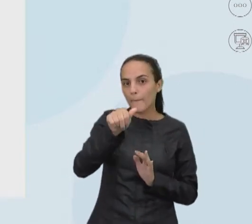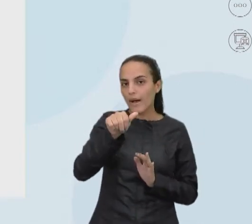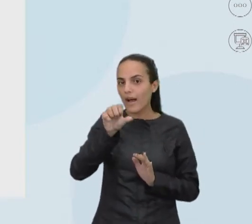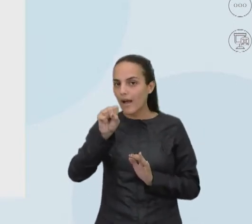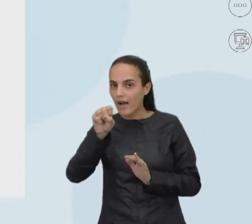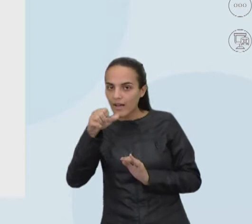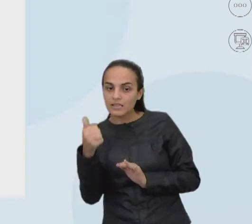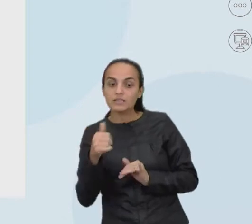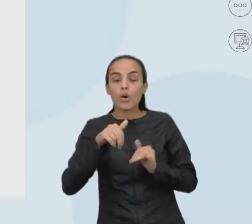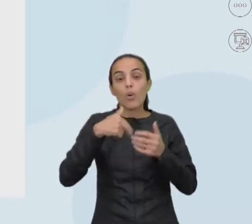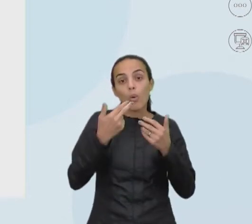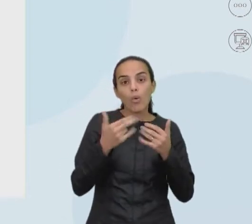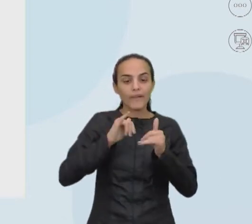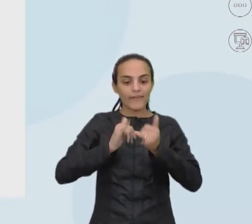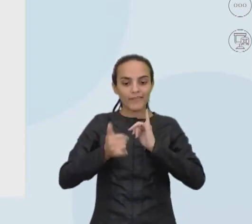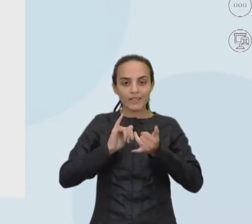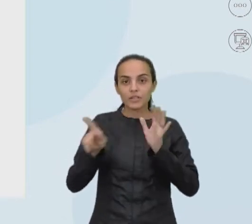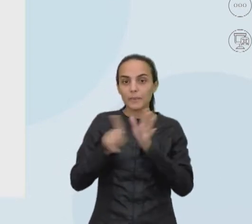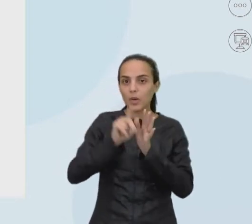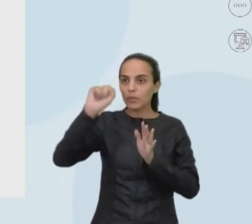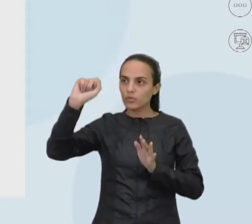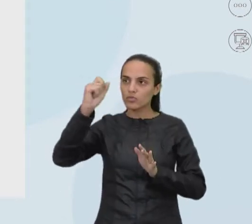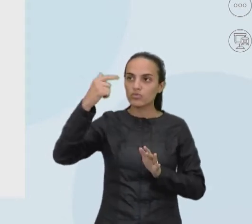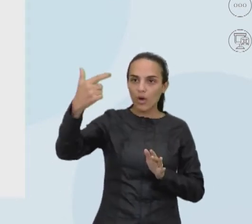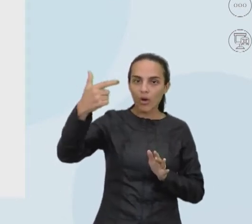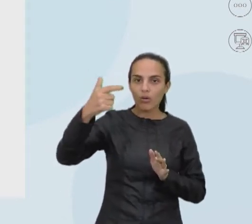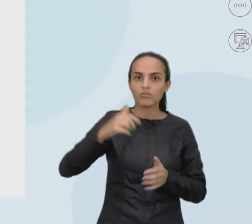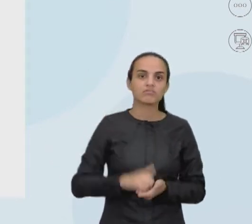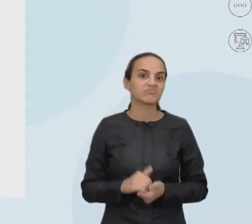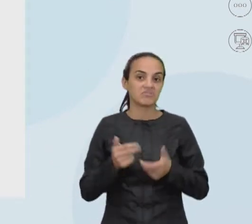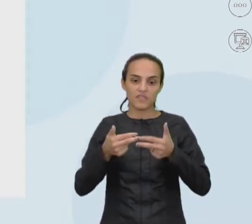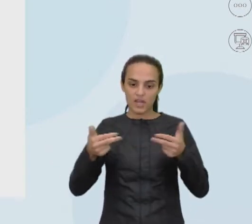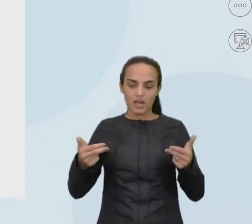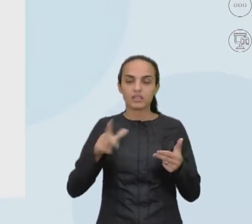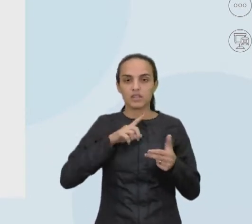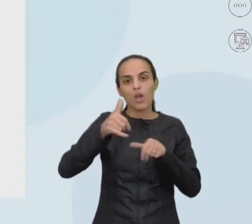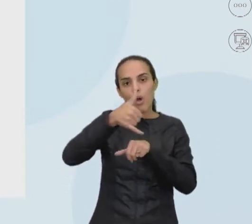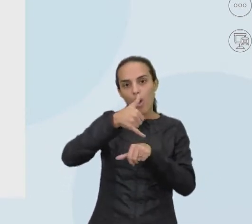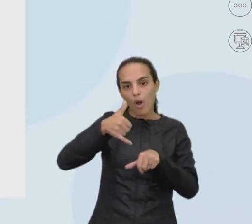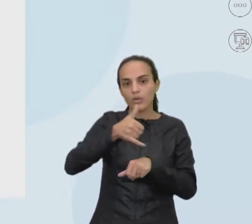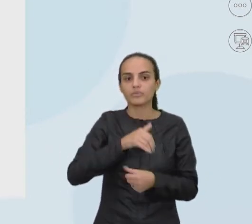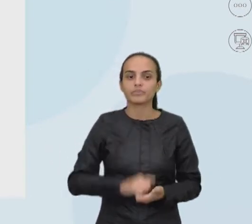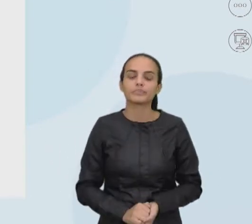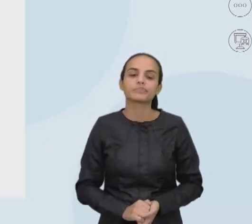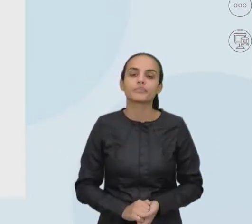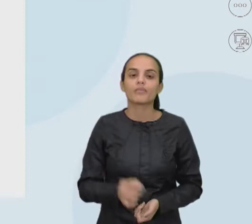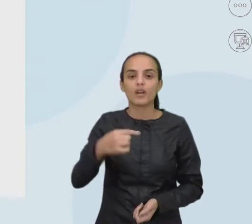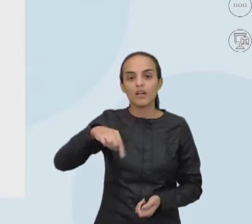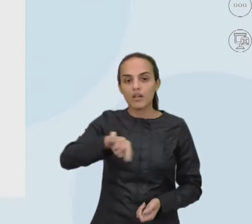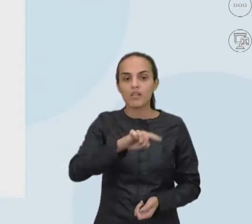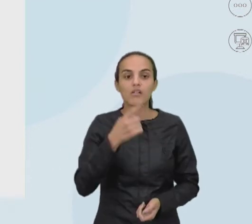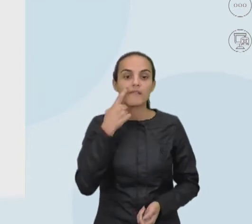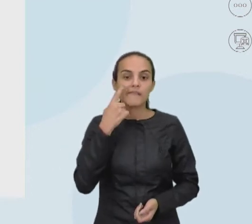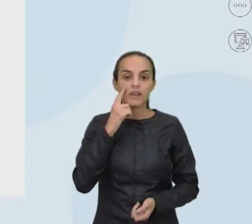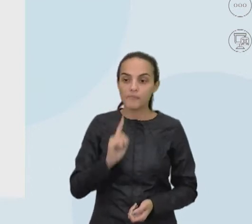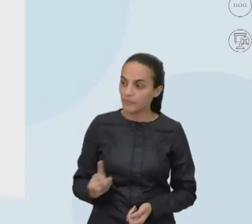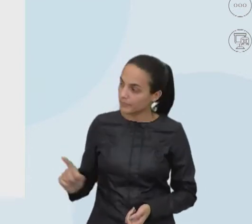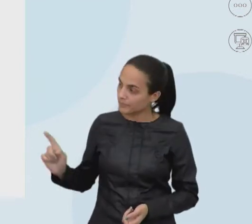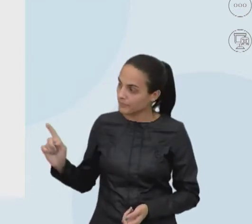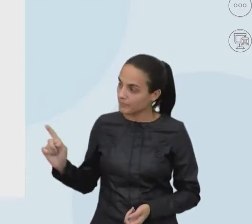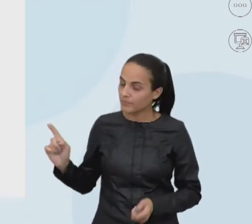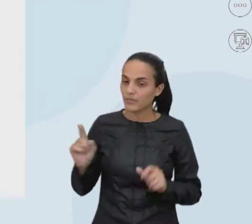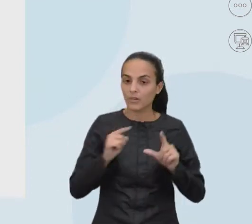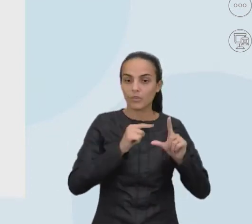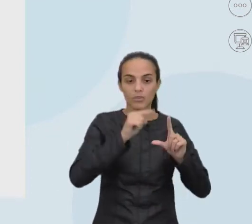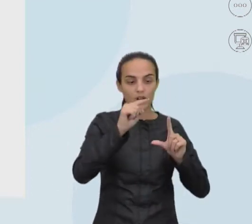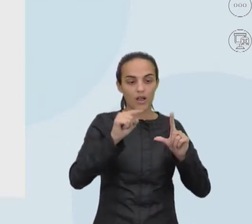tem energia solar, energia eólica, enfim, então tem várias fontes. E aí a gente vê por esse